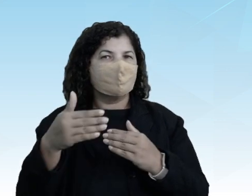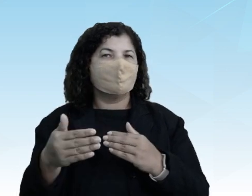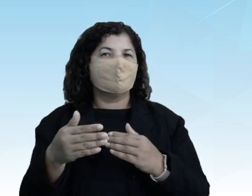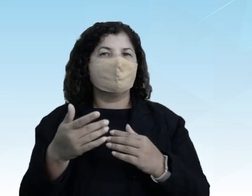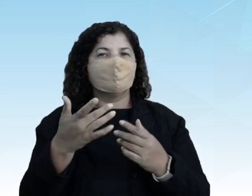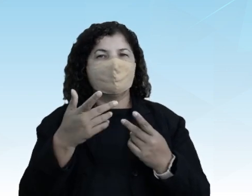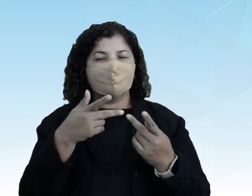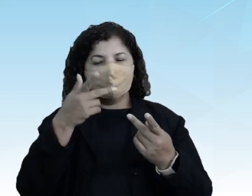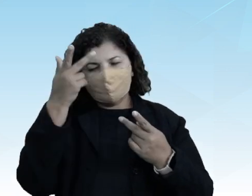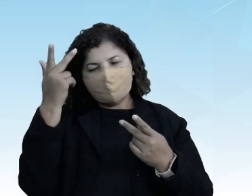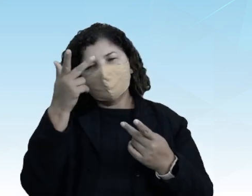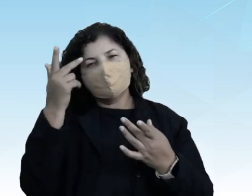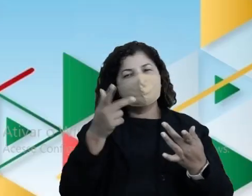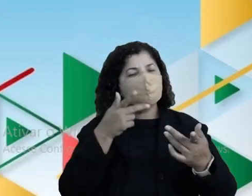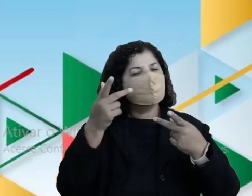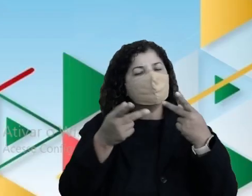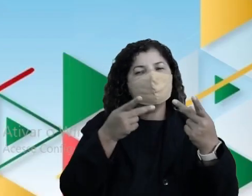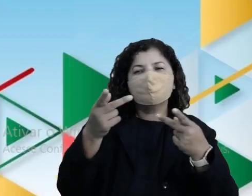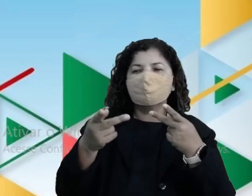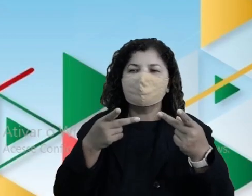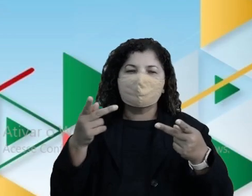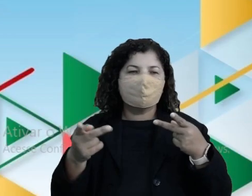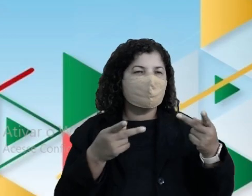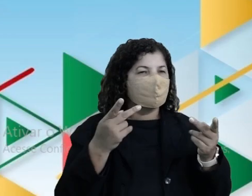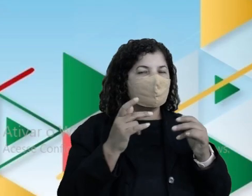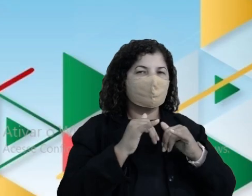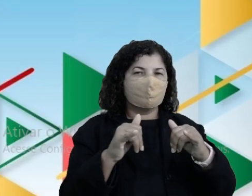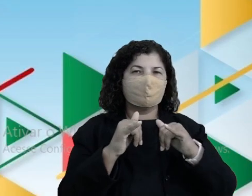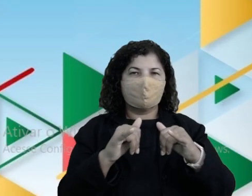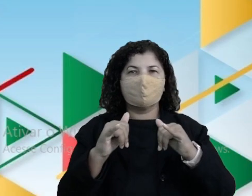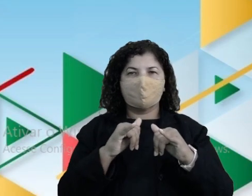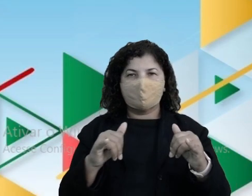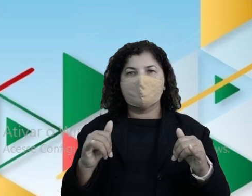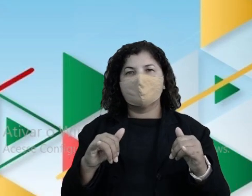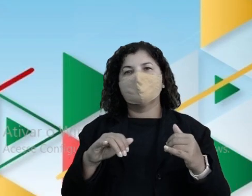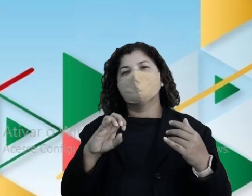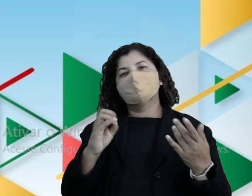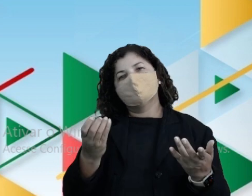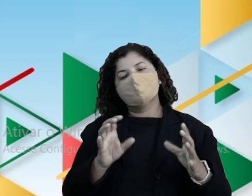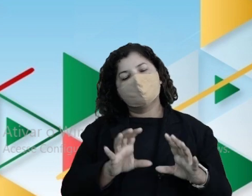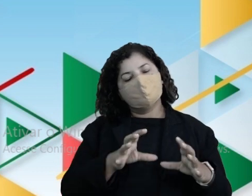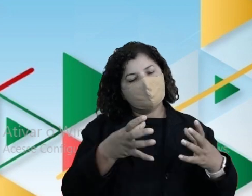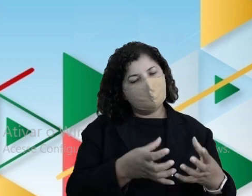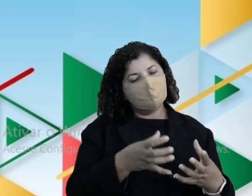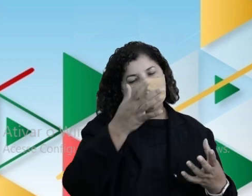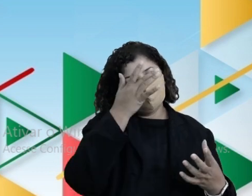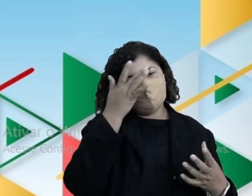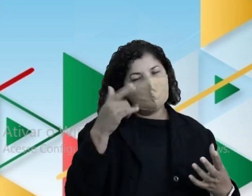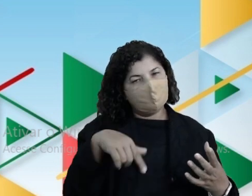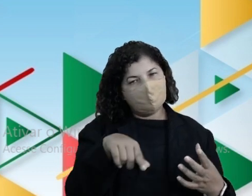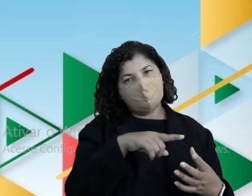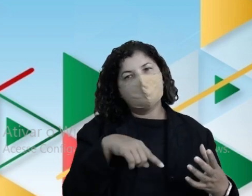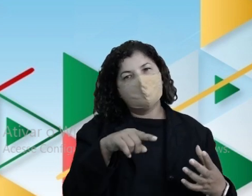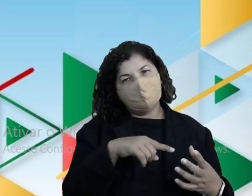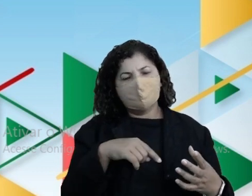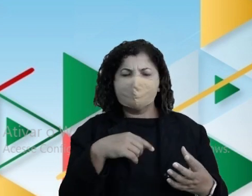relato oral de um indivíduo, né? Ou mesmo de um conjunto de indivíduos, todo